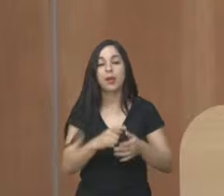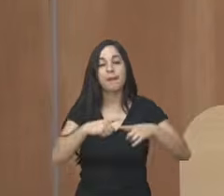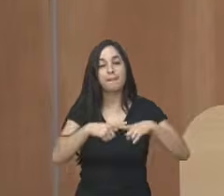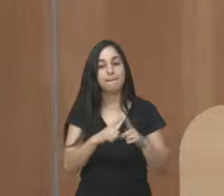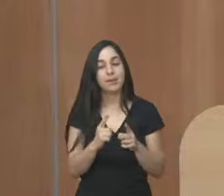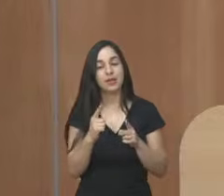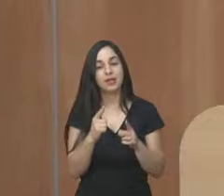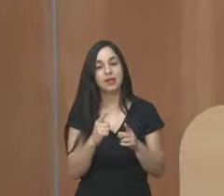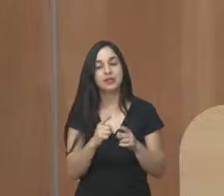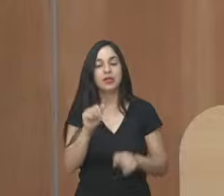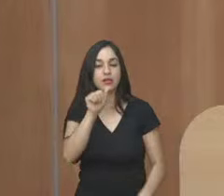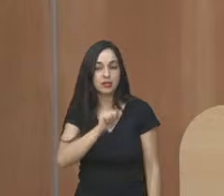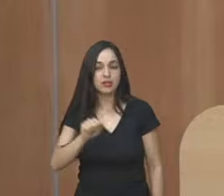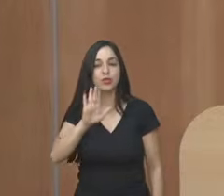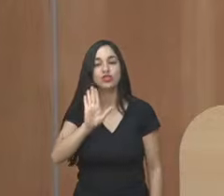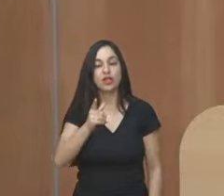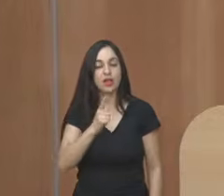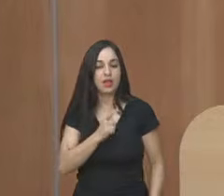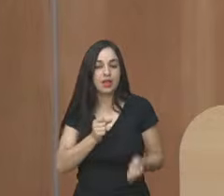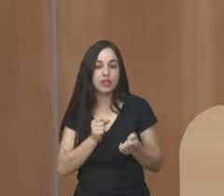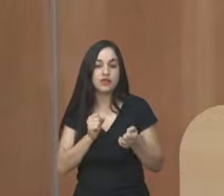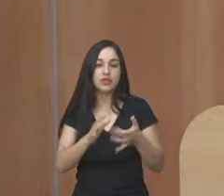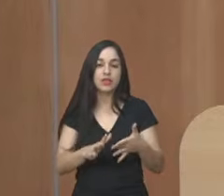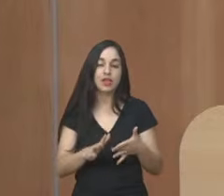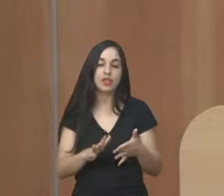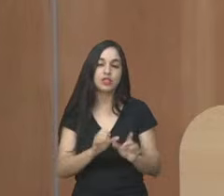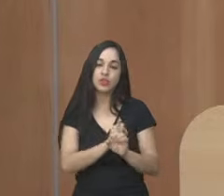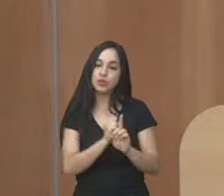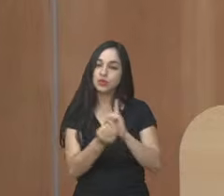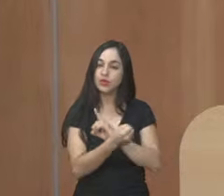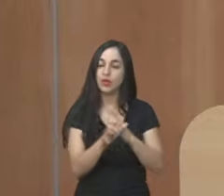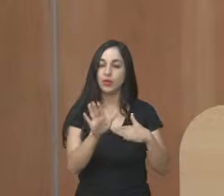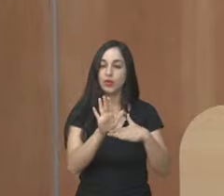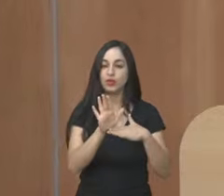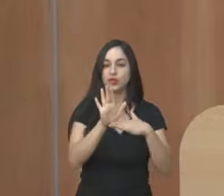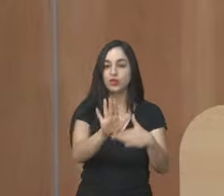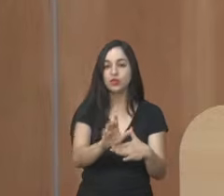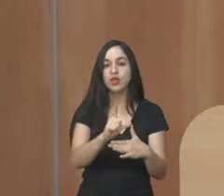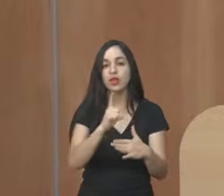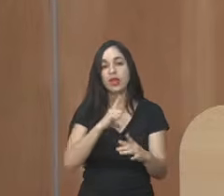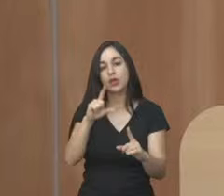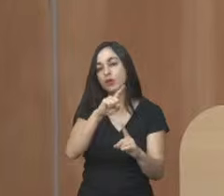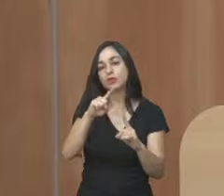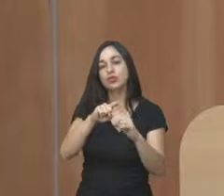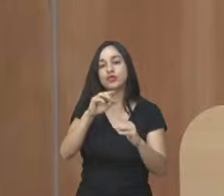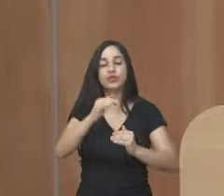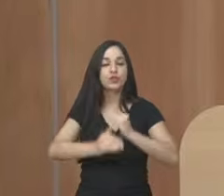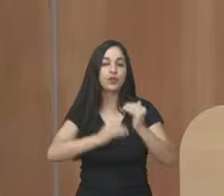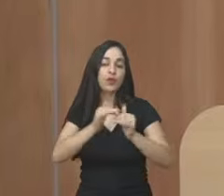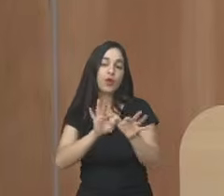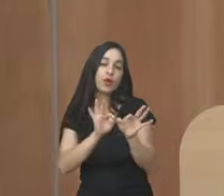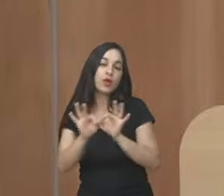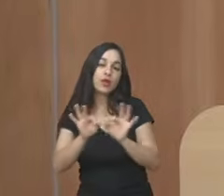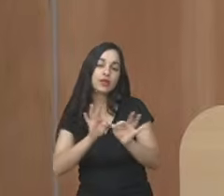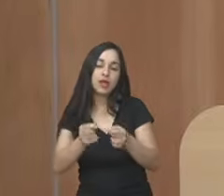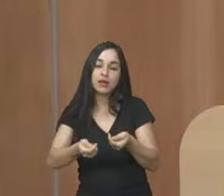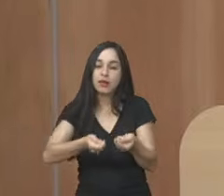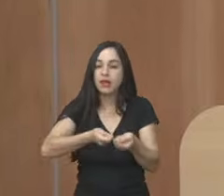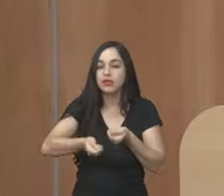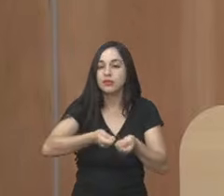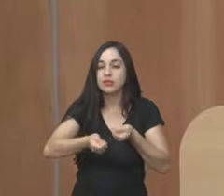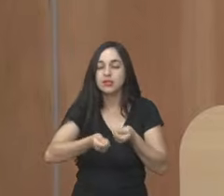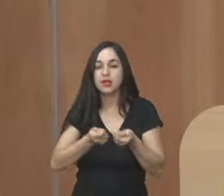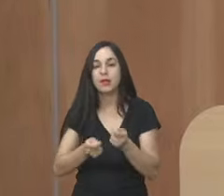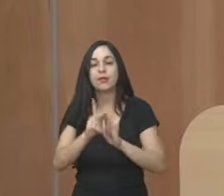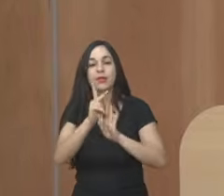diversas atividades sociais que têm como objetivo desenvolver, organizar e administrar projetos